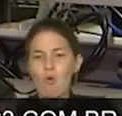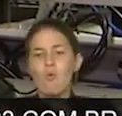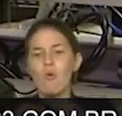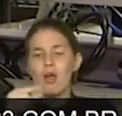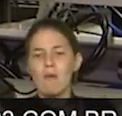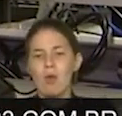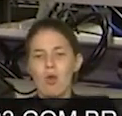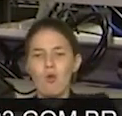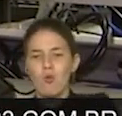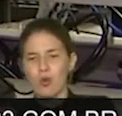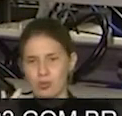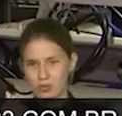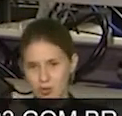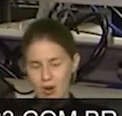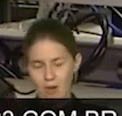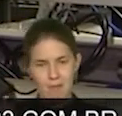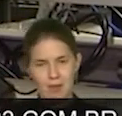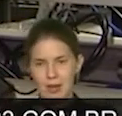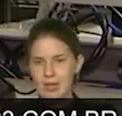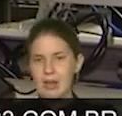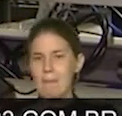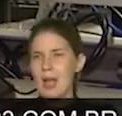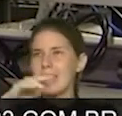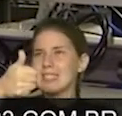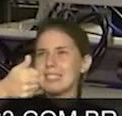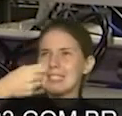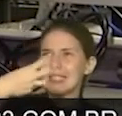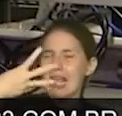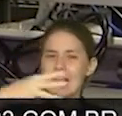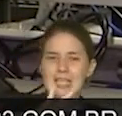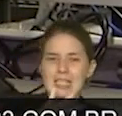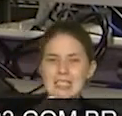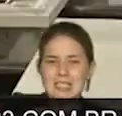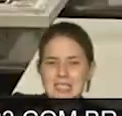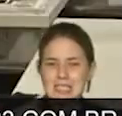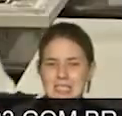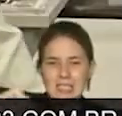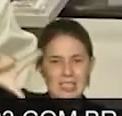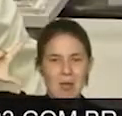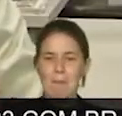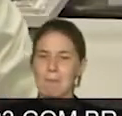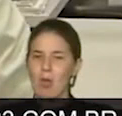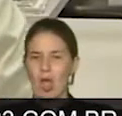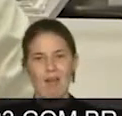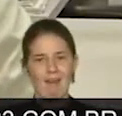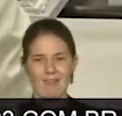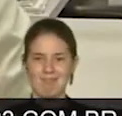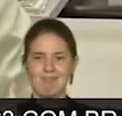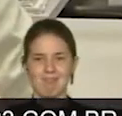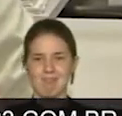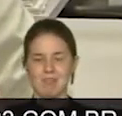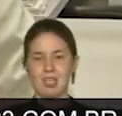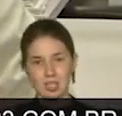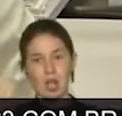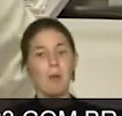quantia recorde de mais de 13 trilhões de reais. E ainda de acordo com dados